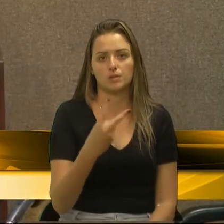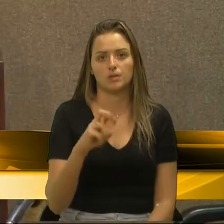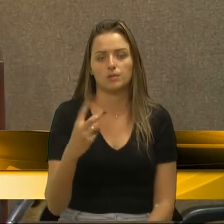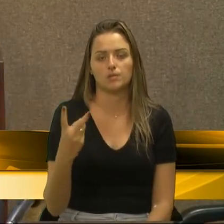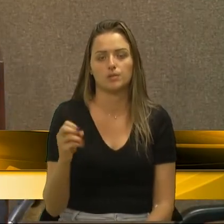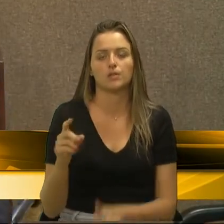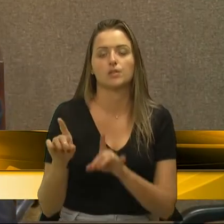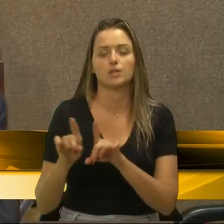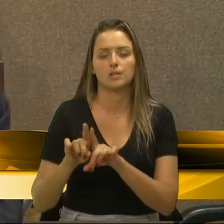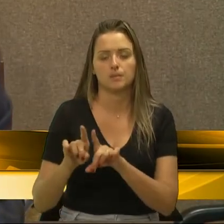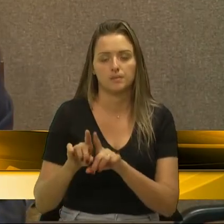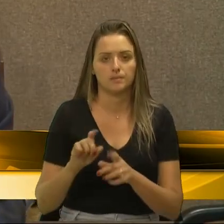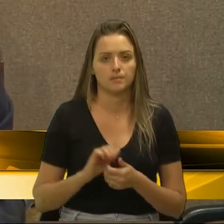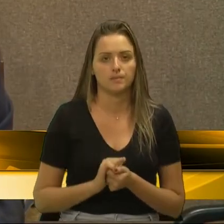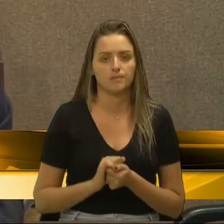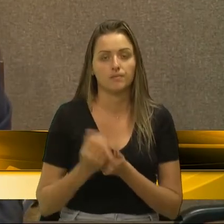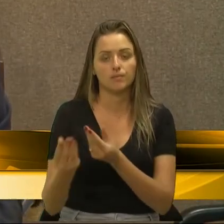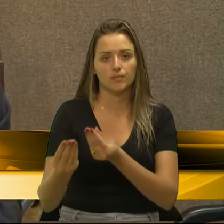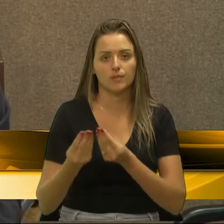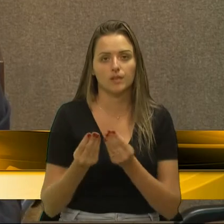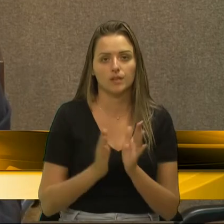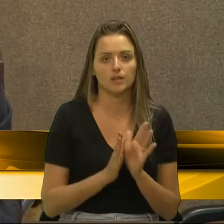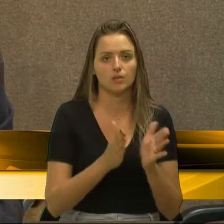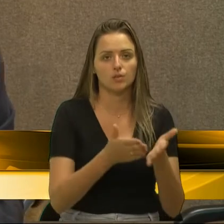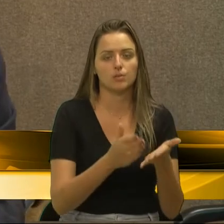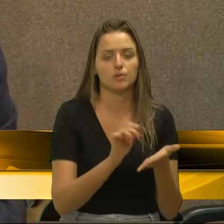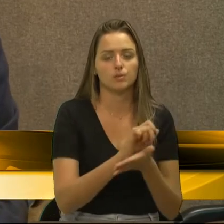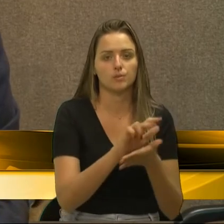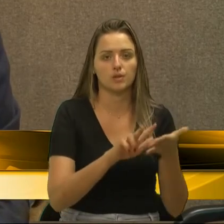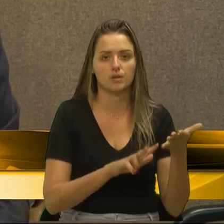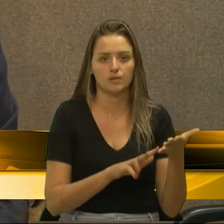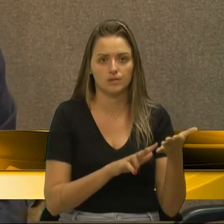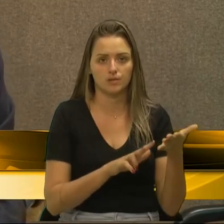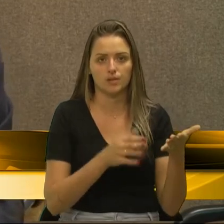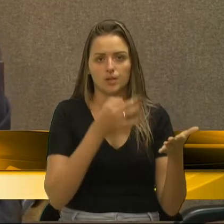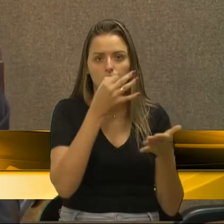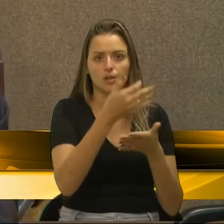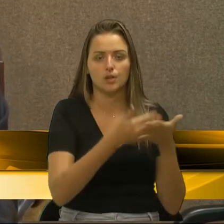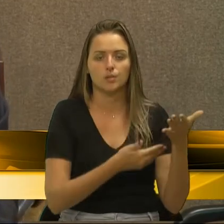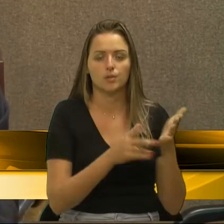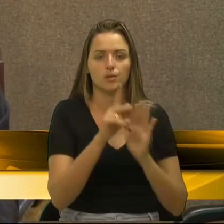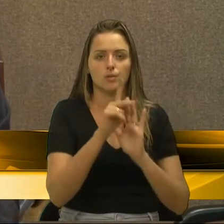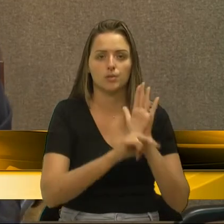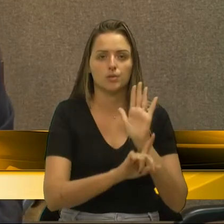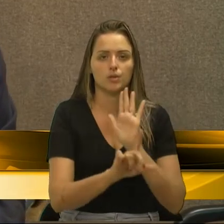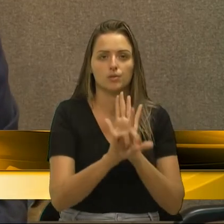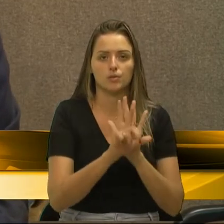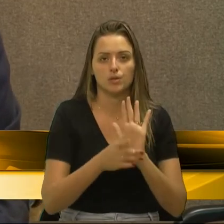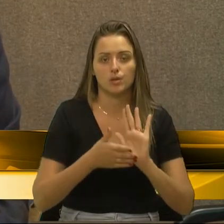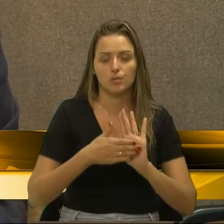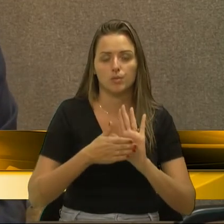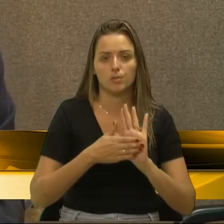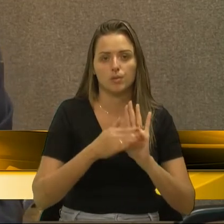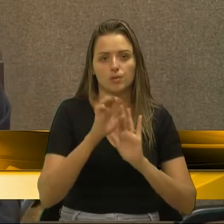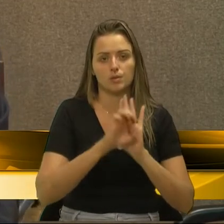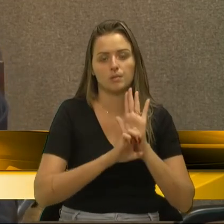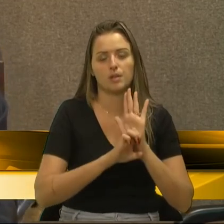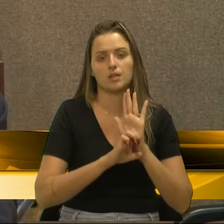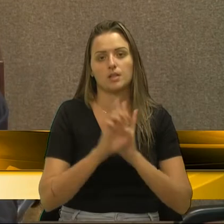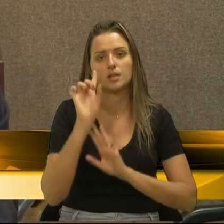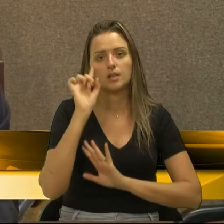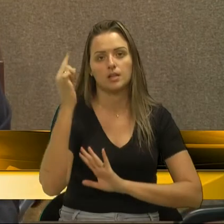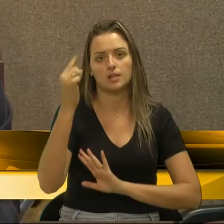também. Venha esta comissão para análise e parecer o projeto de lei acima ementado de autoria do